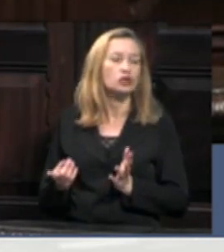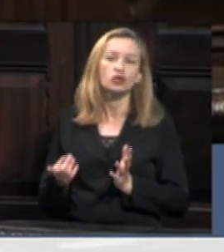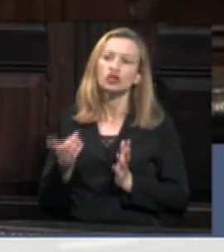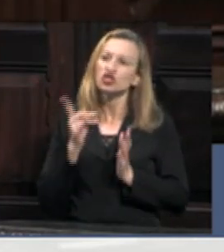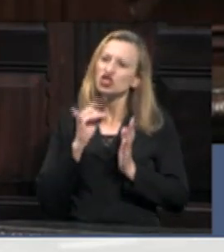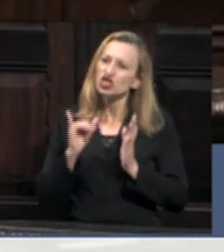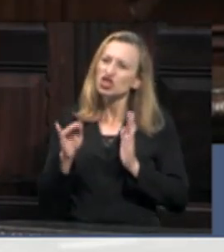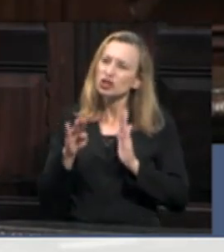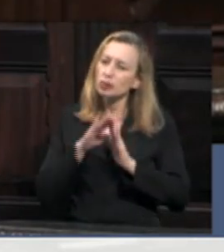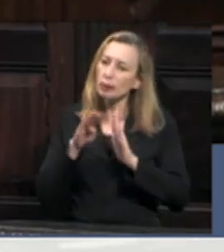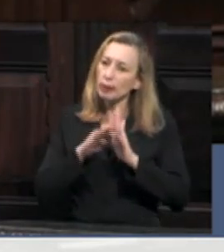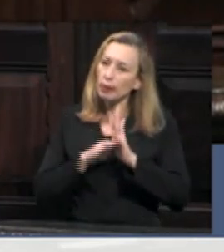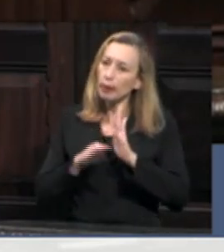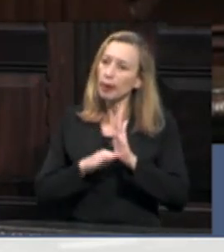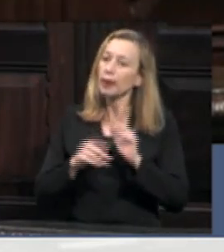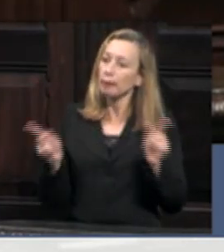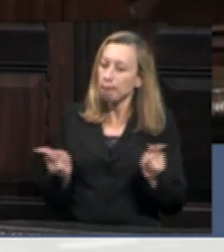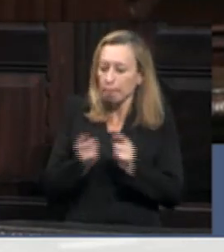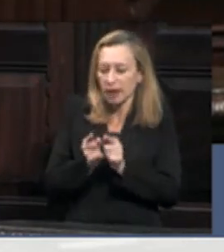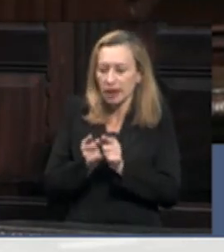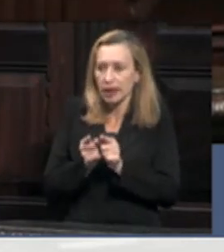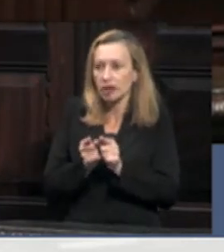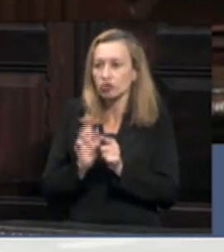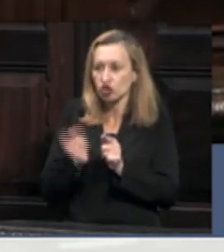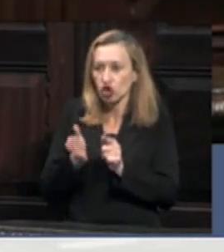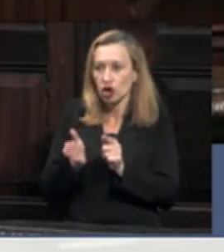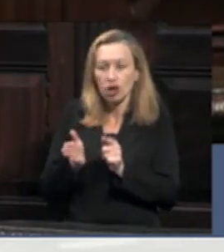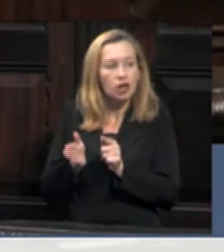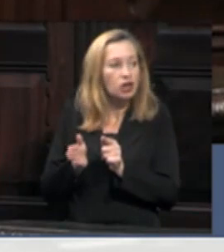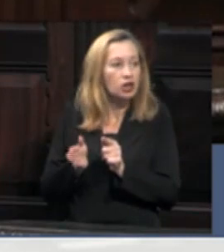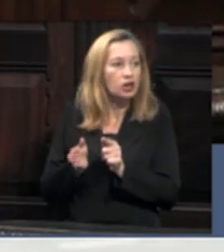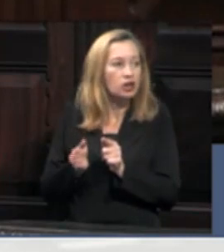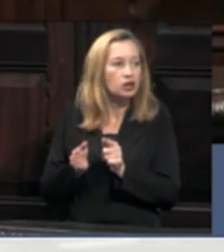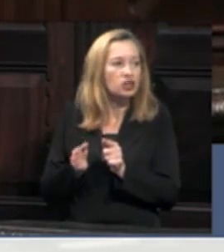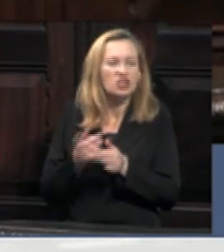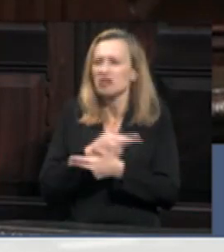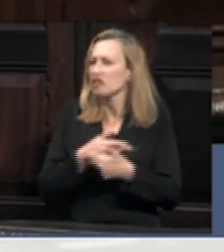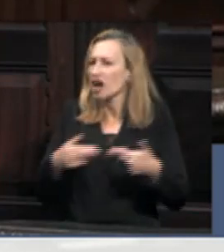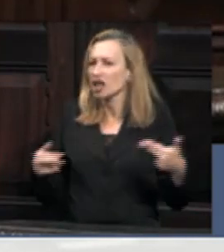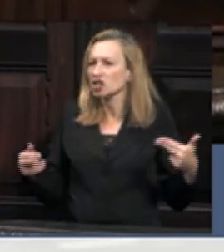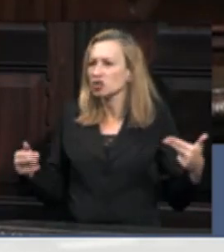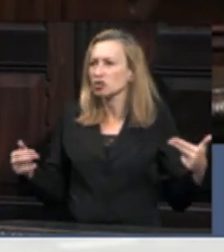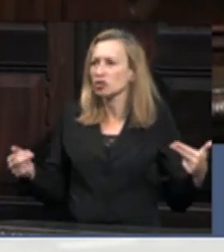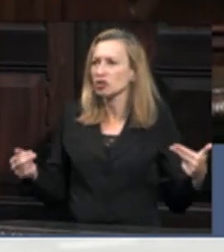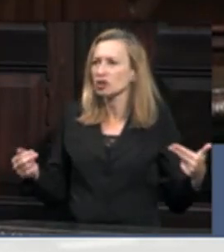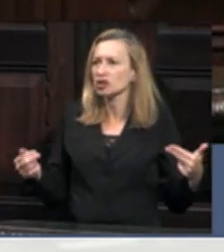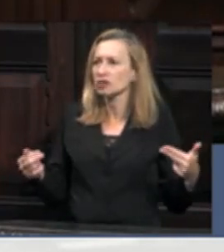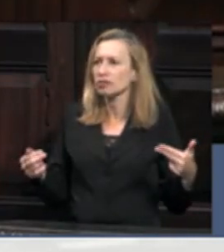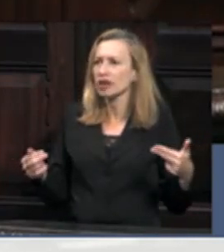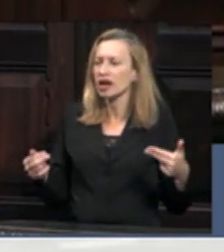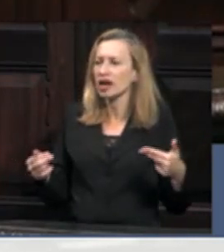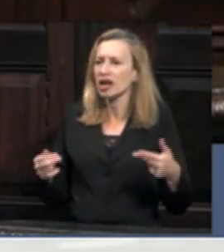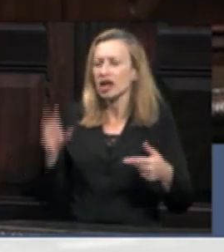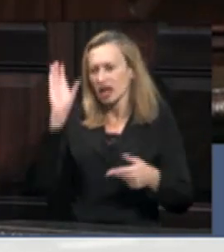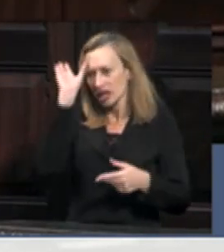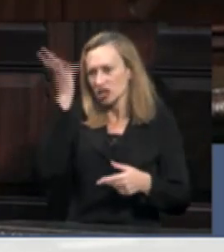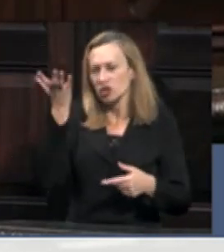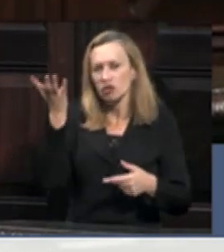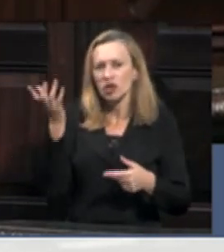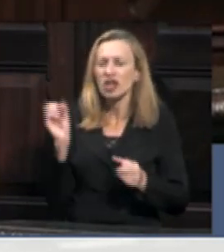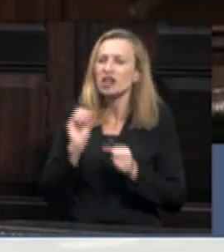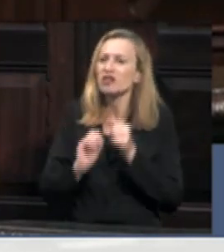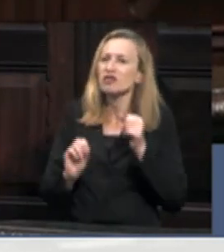pequeno, de um calendário já entulhado de coisas para serem votadas, ele faz com